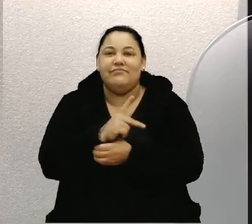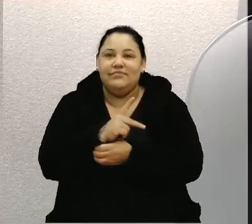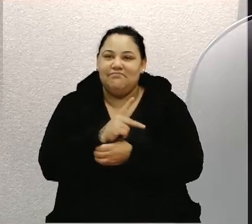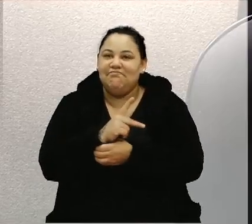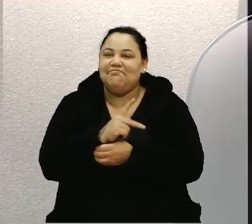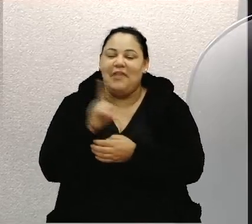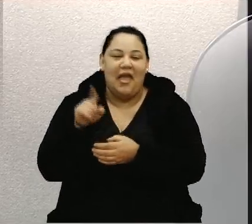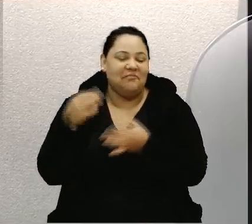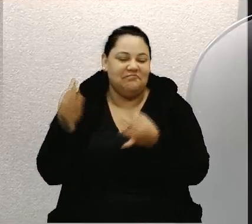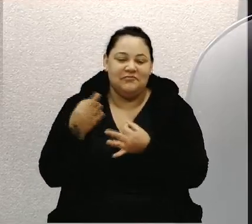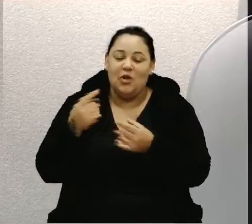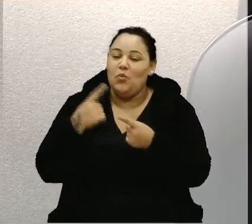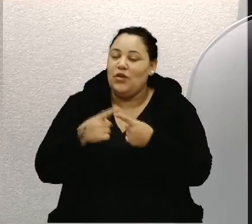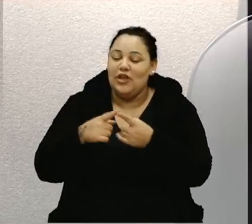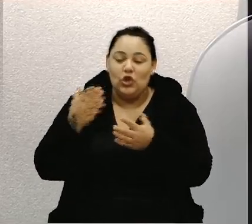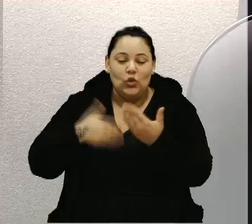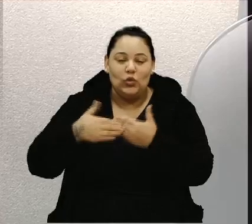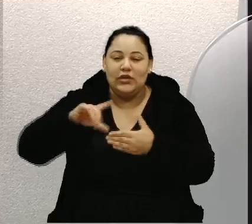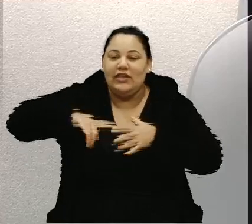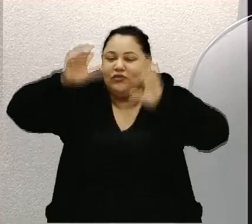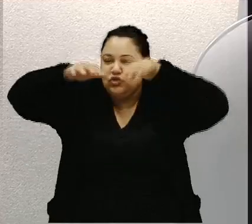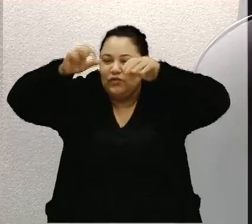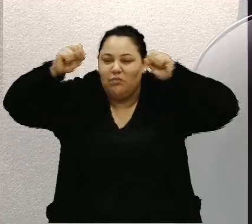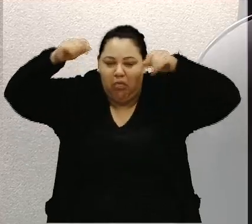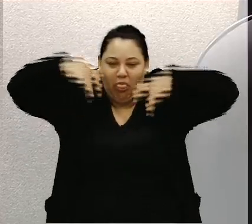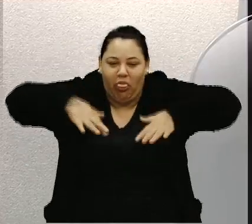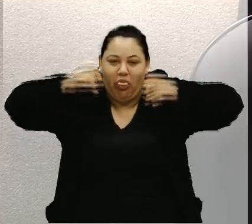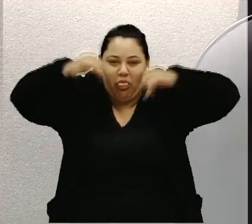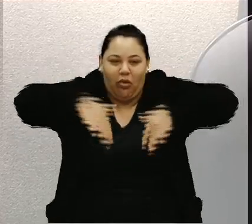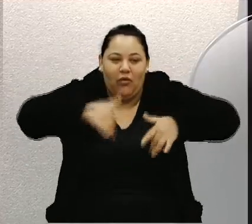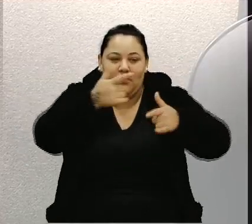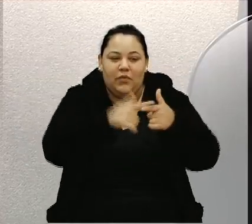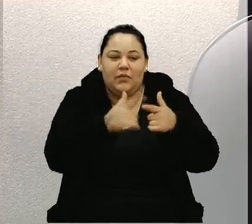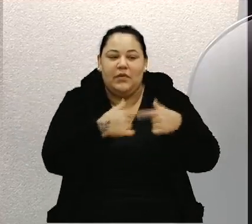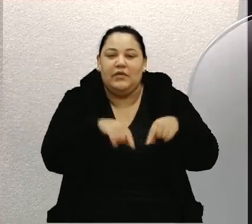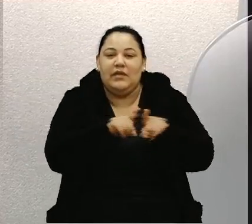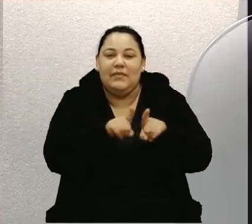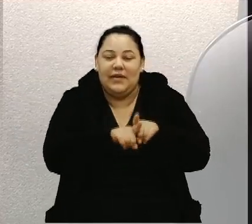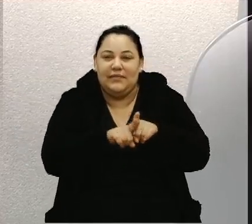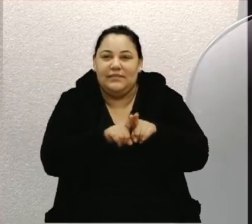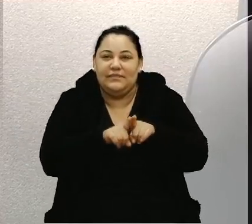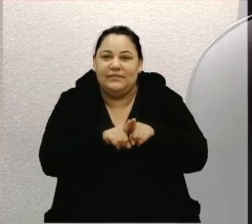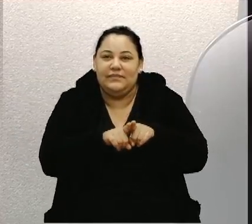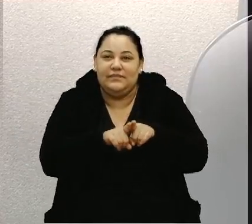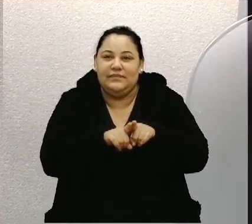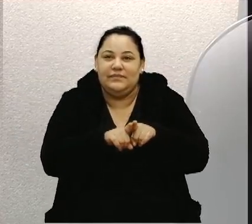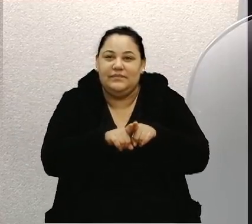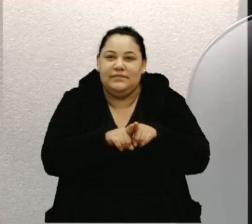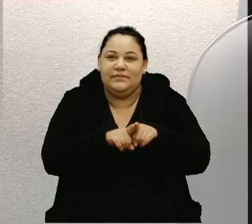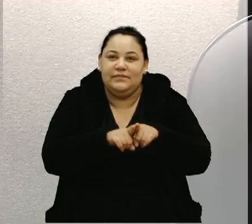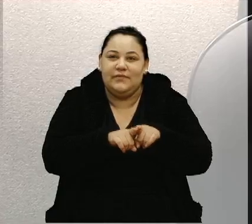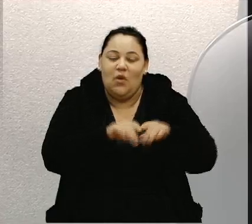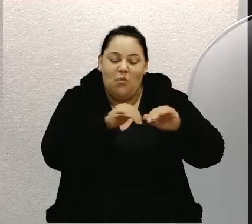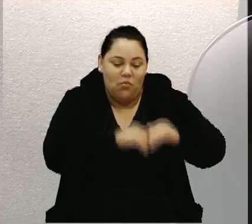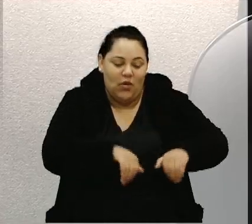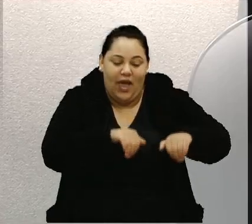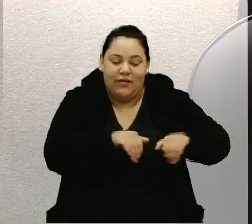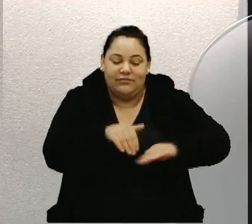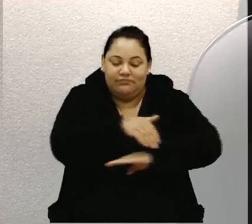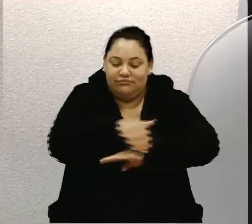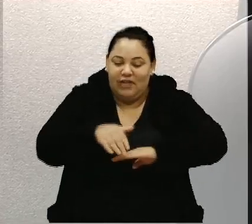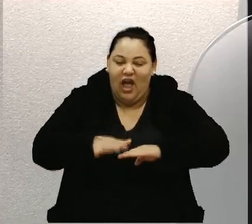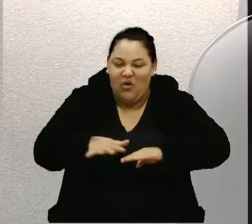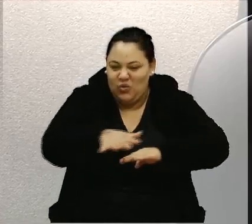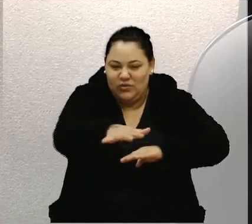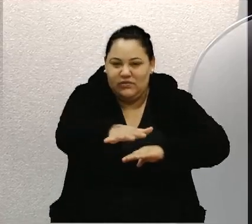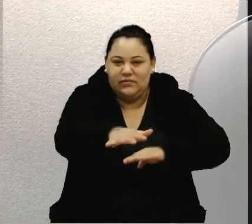os deslizamentos que nós tivemos, enfim, com toda essa situação, a gente não viu um buraco nesse asfaltamento